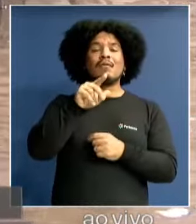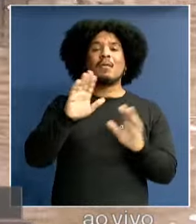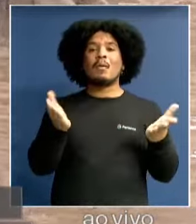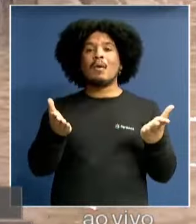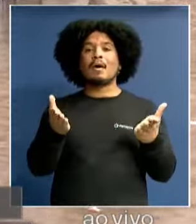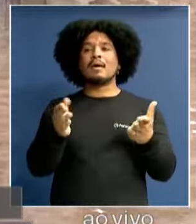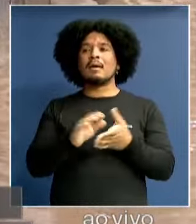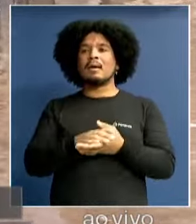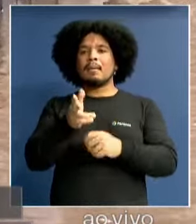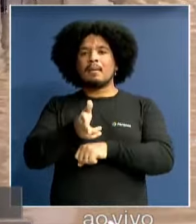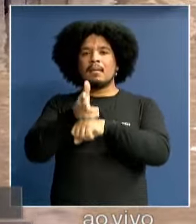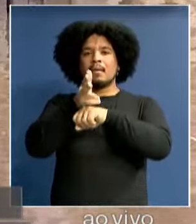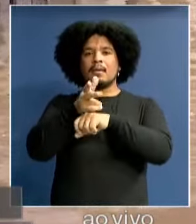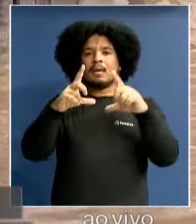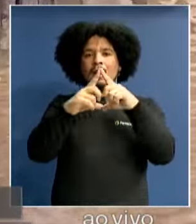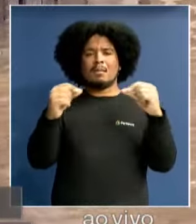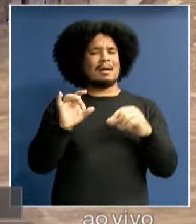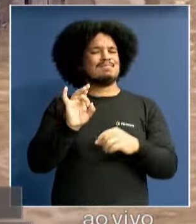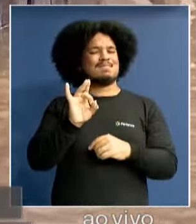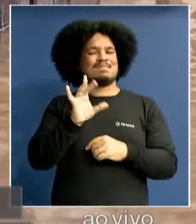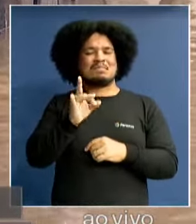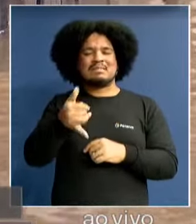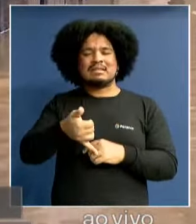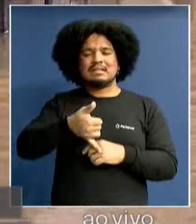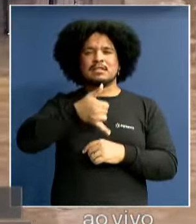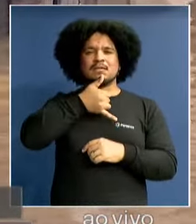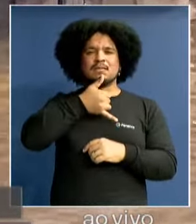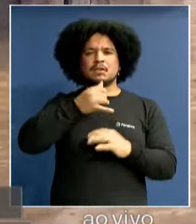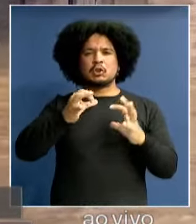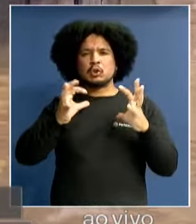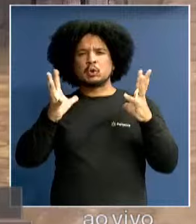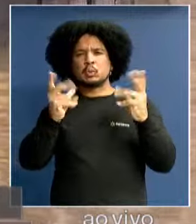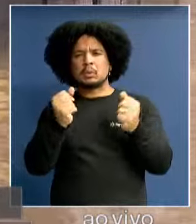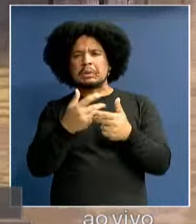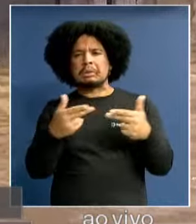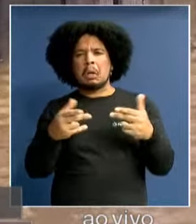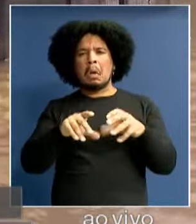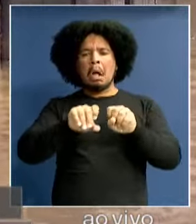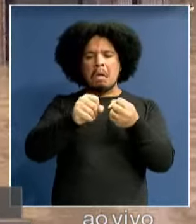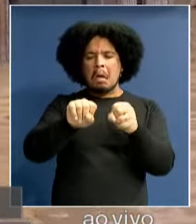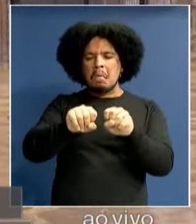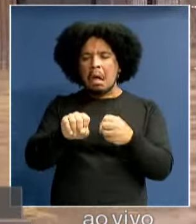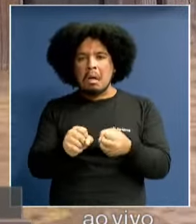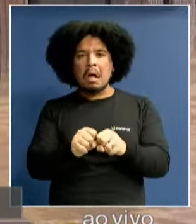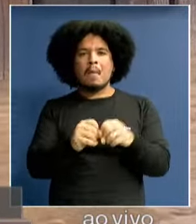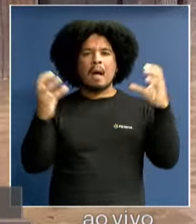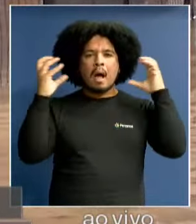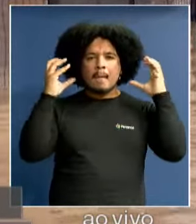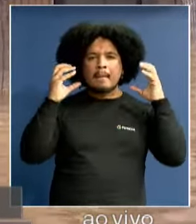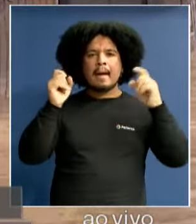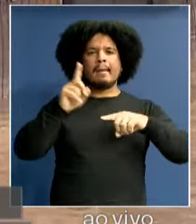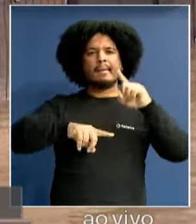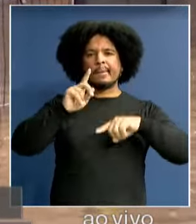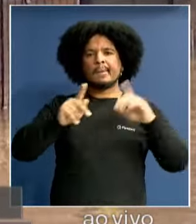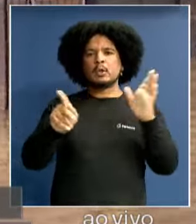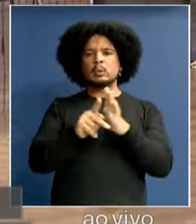Bandeirantes? Ah, mais tristeza, né? Tudo, muita coisa destruída, rádio, equipamento da